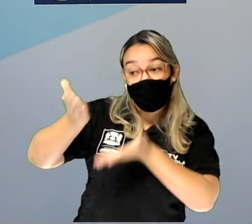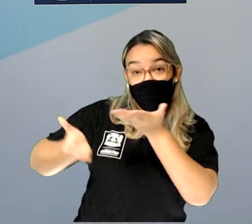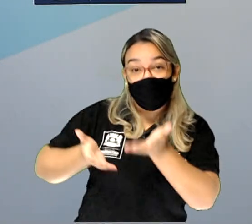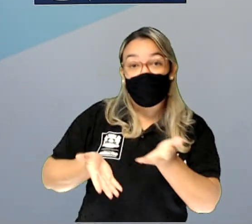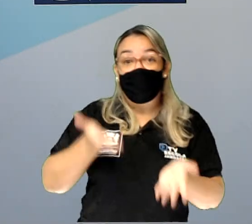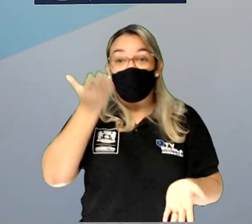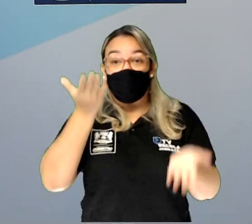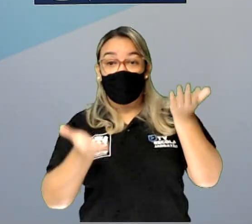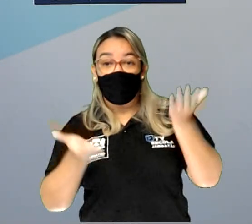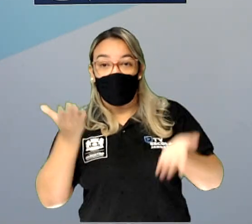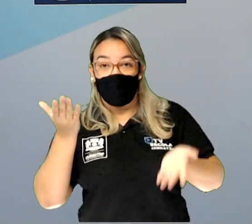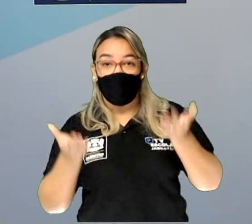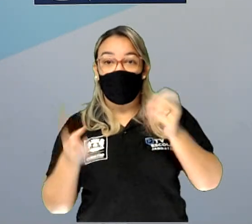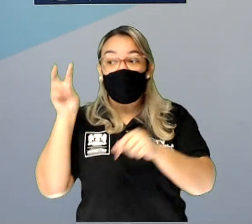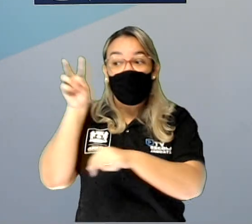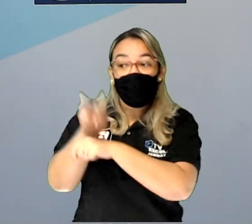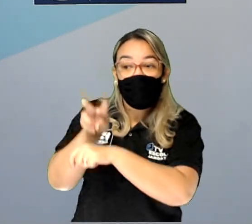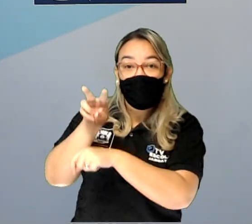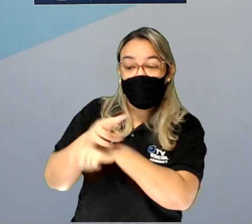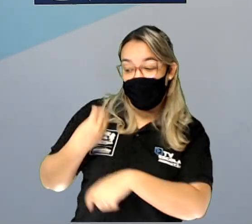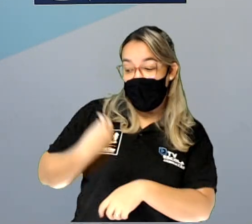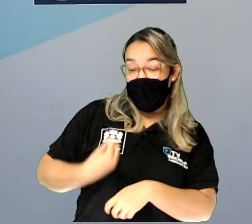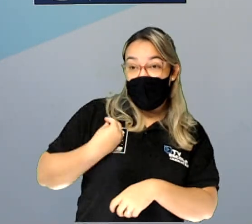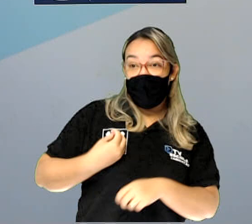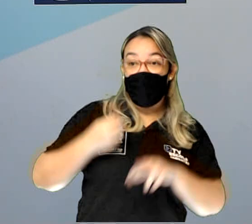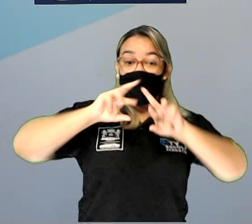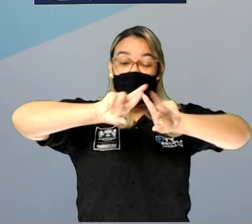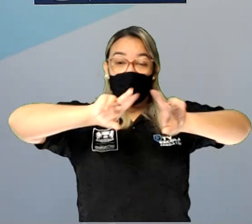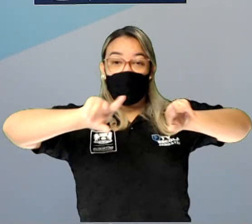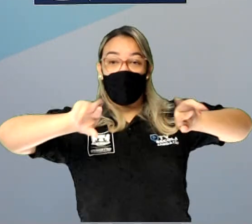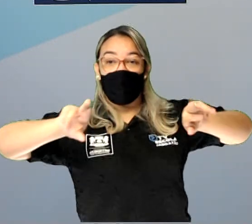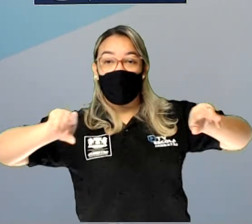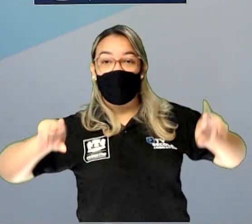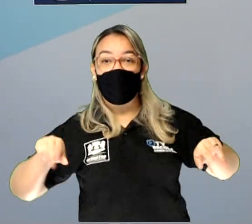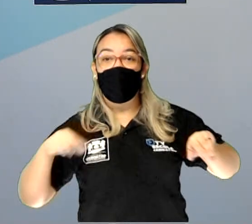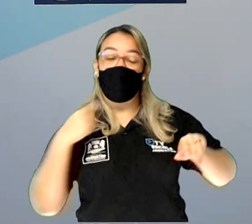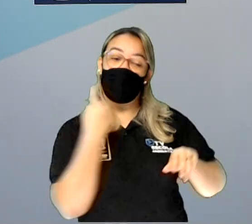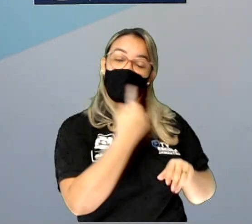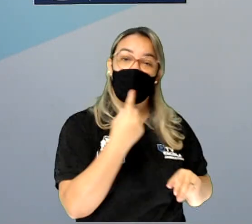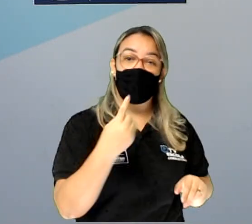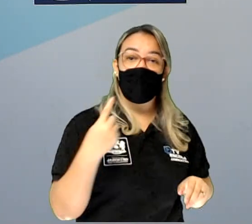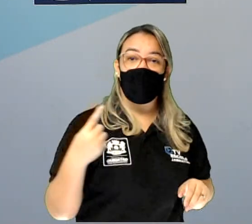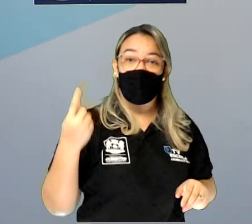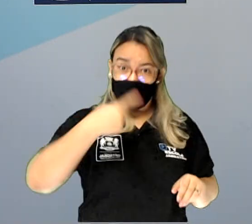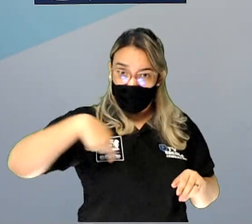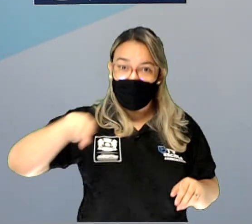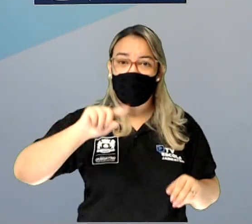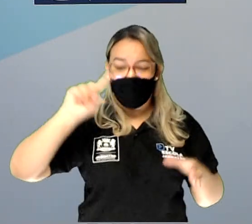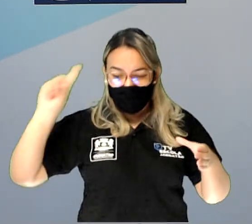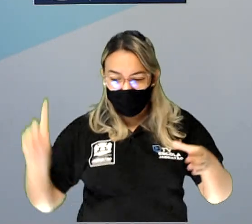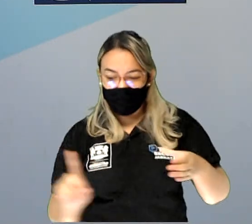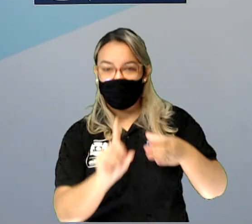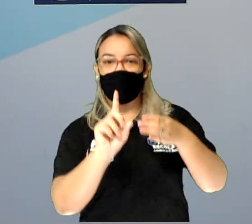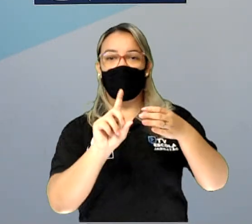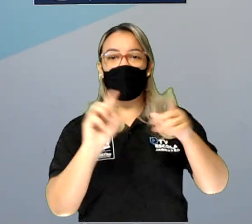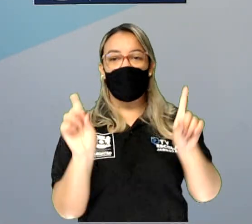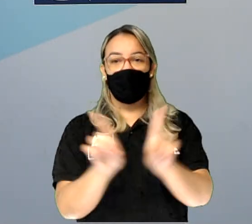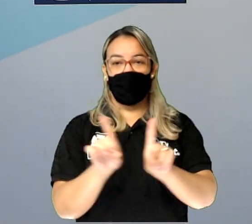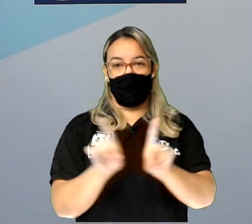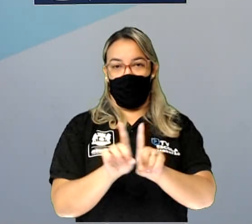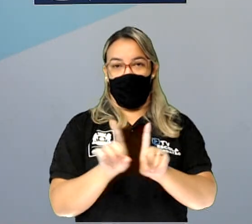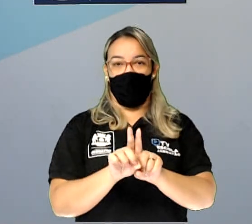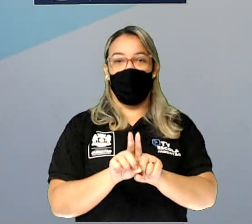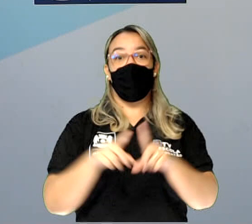equilibrada, preservando a biodiversidade das espécies, né? E nós nos incluímos nisso, porque se a gente não tiver